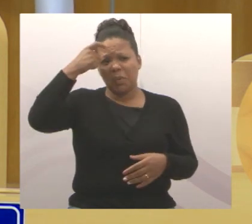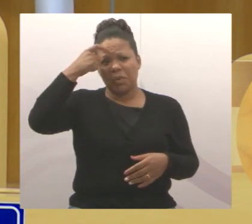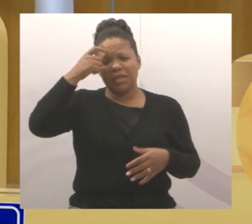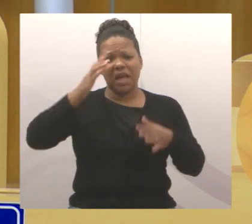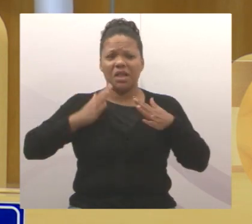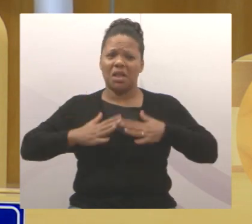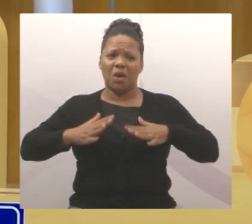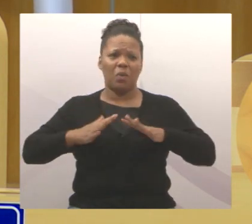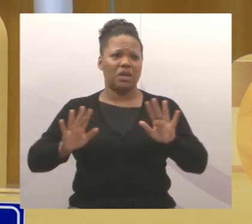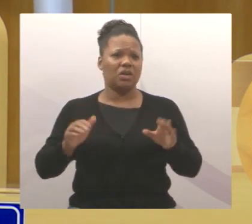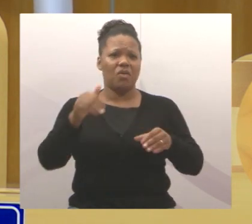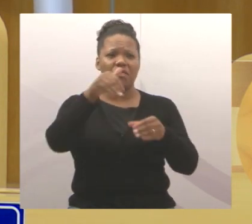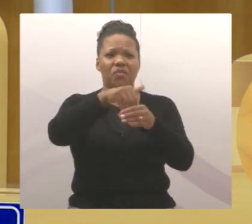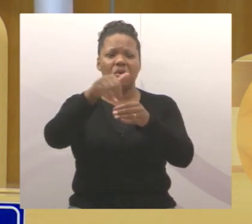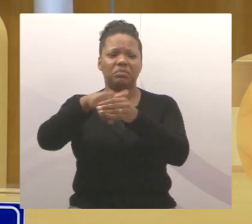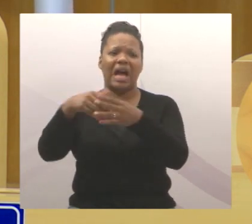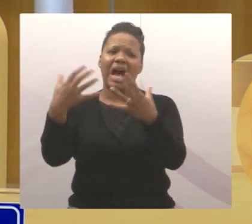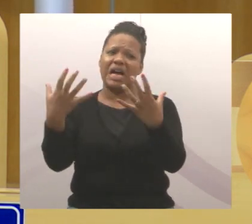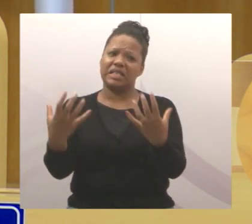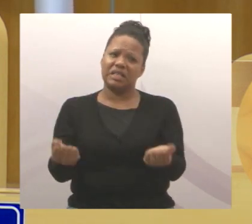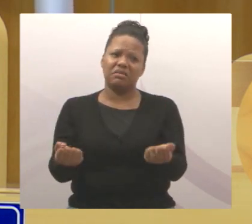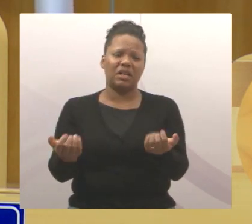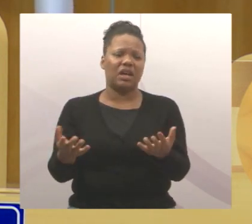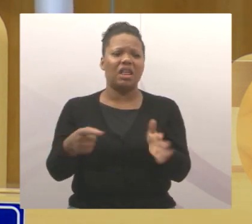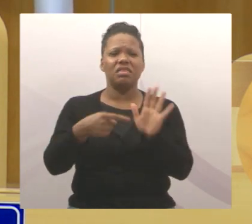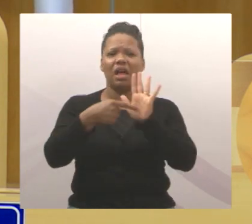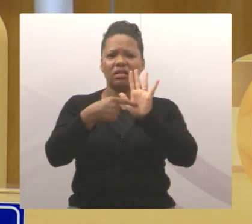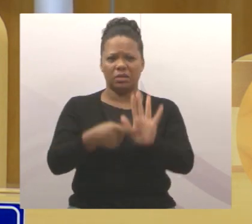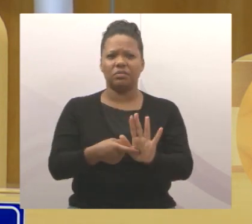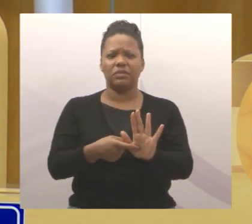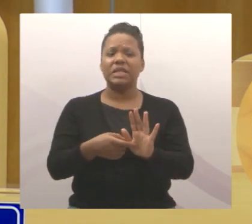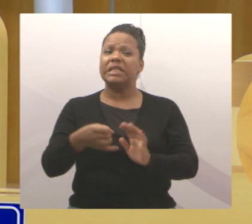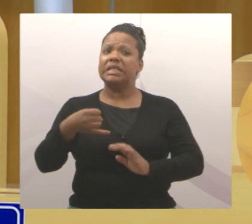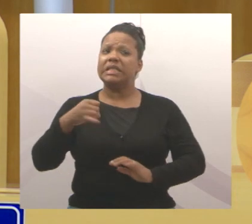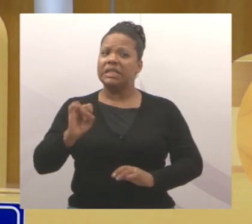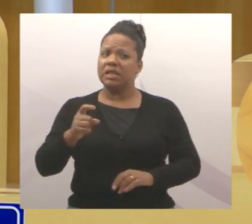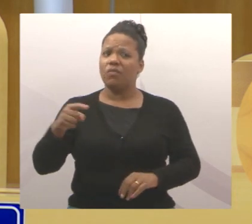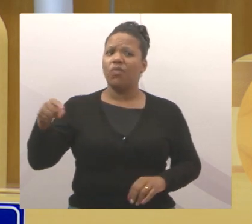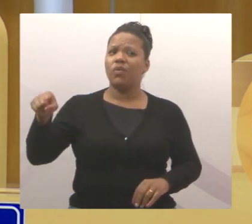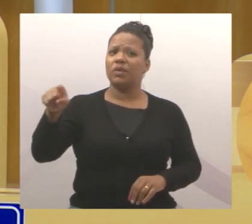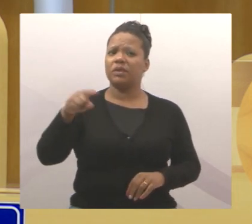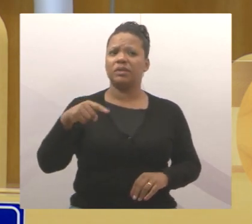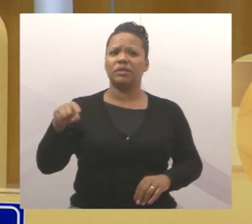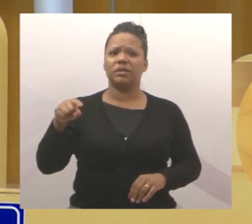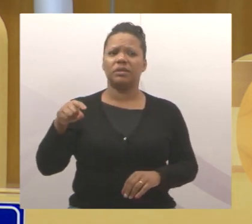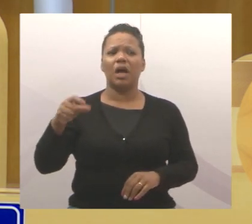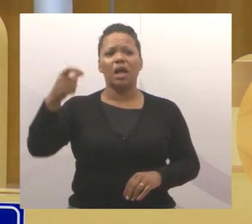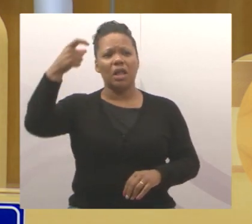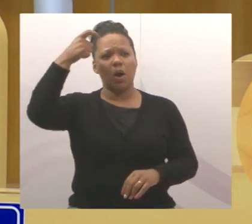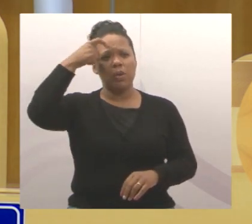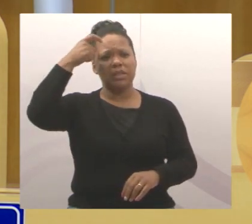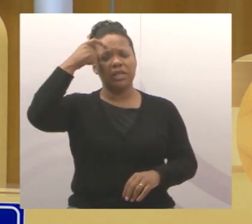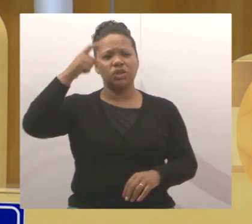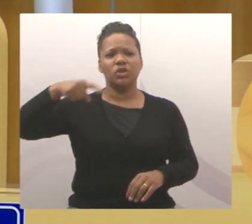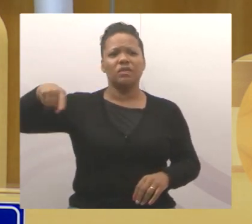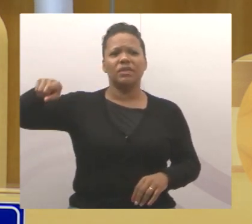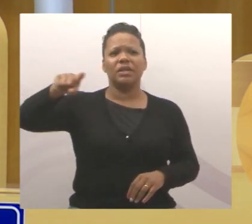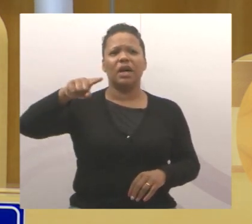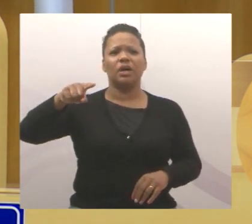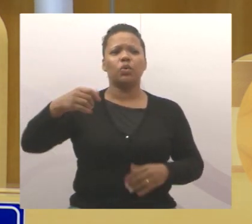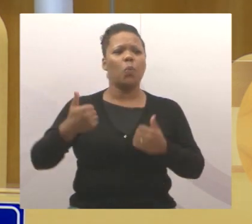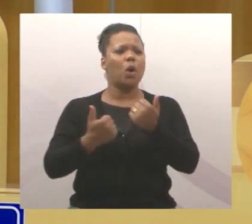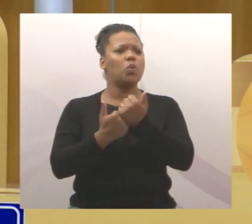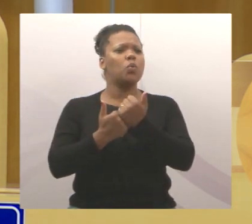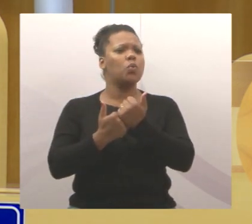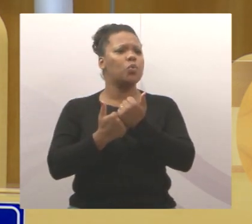tranquilas de voltar para a aceitação dessa denúncia. Mas se os senhores, no fundo da consciência dos senhores, estando no meu